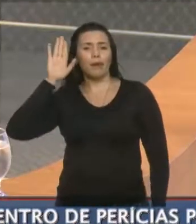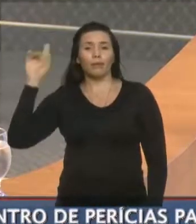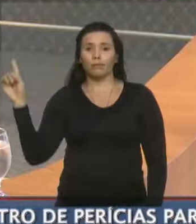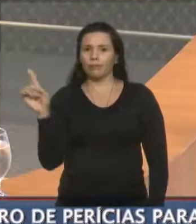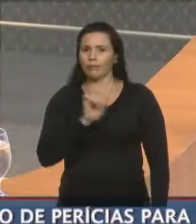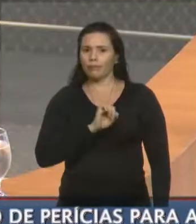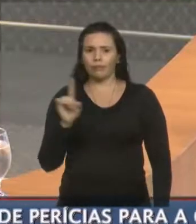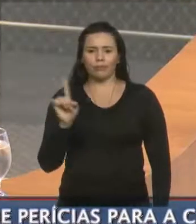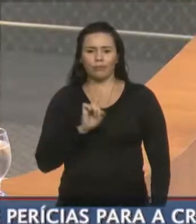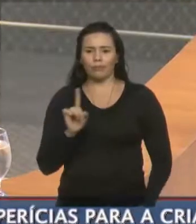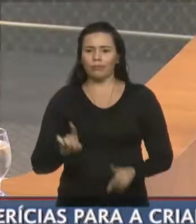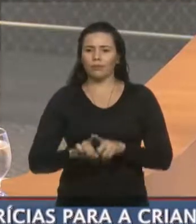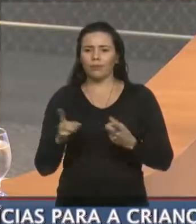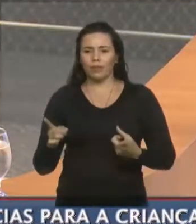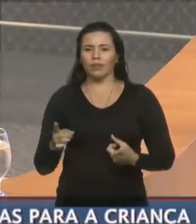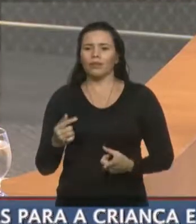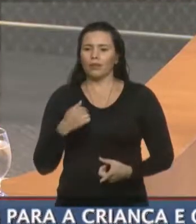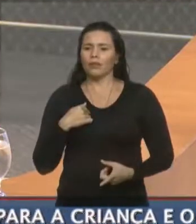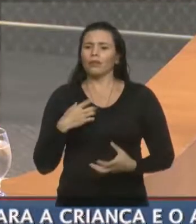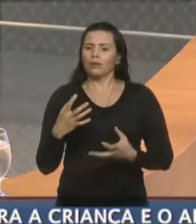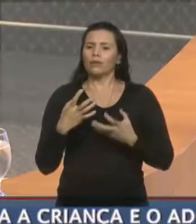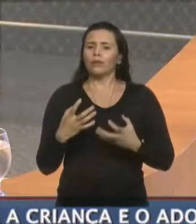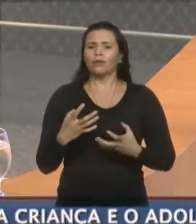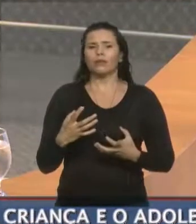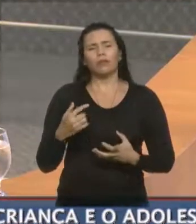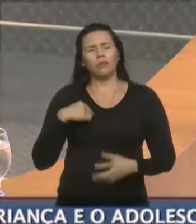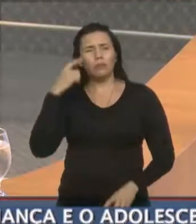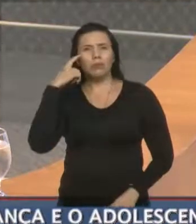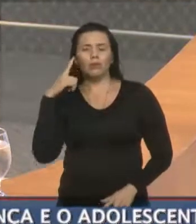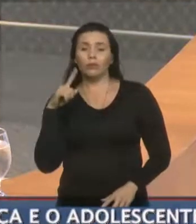das pessoas na política e nos políticos, nós precisamos